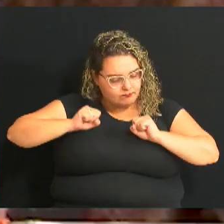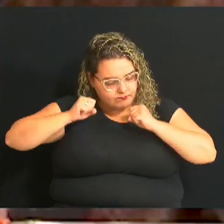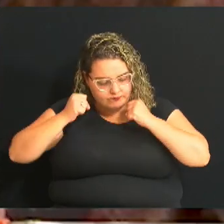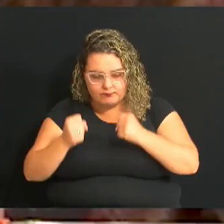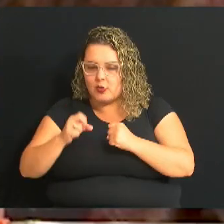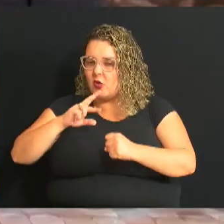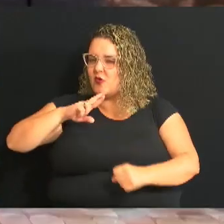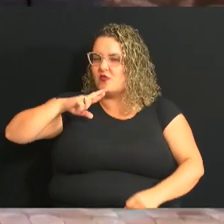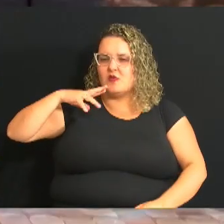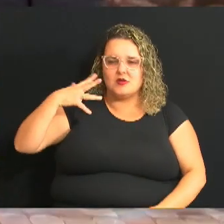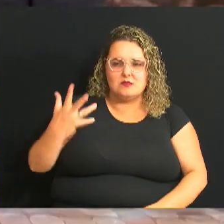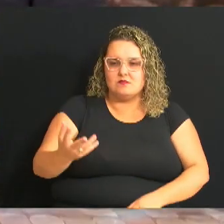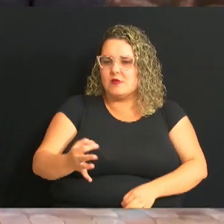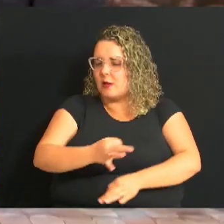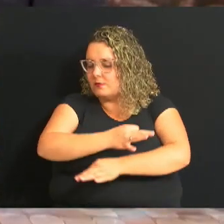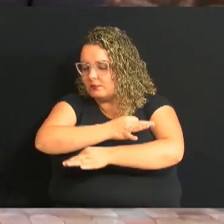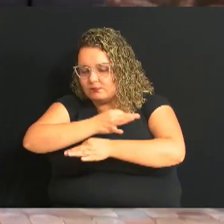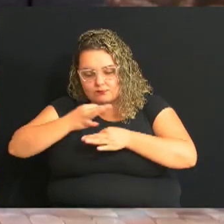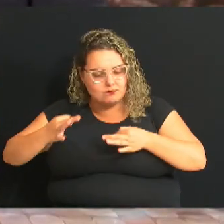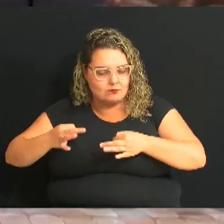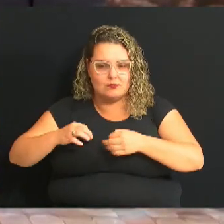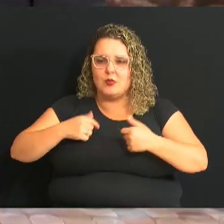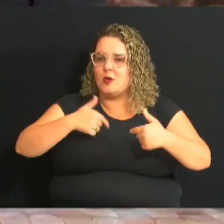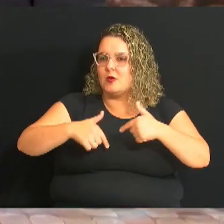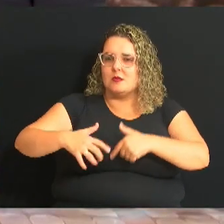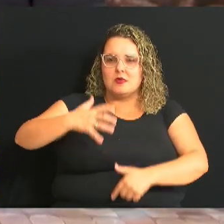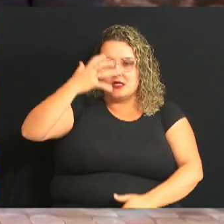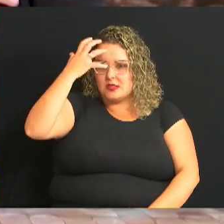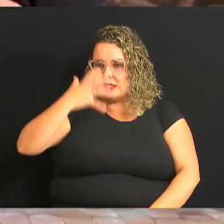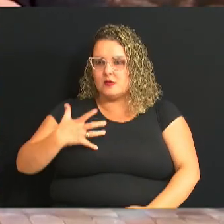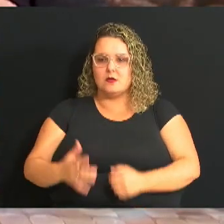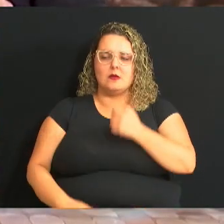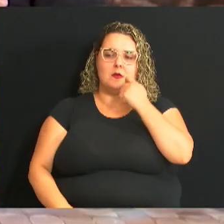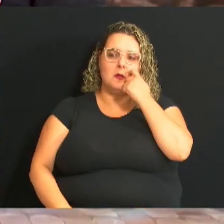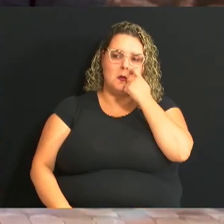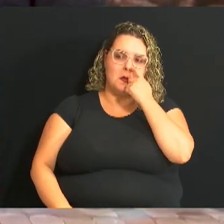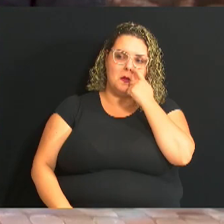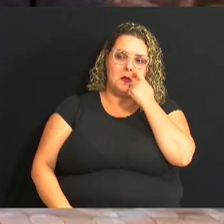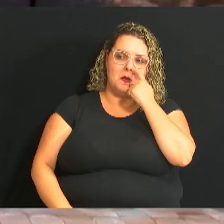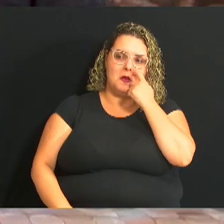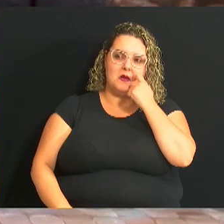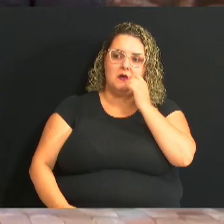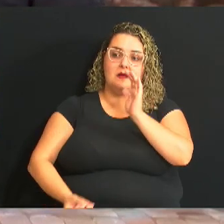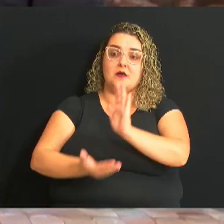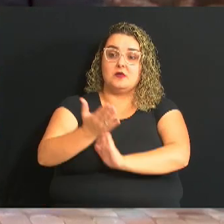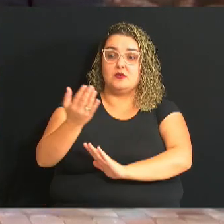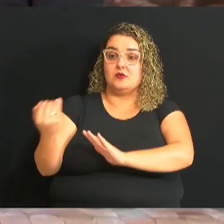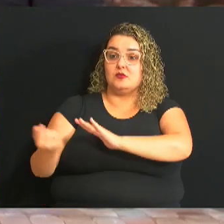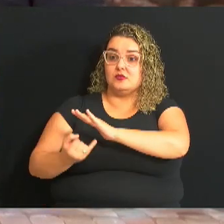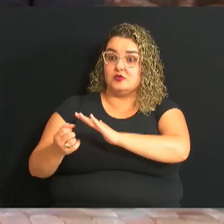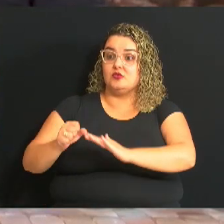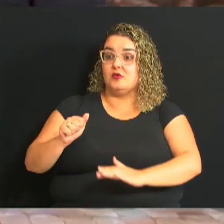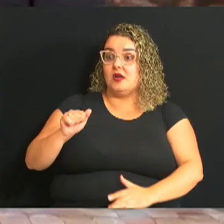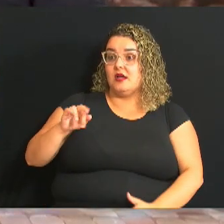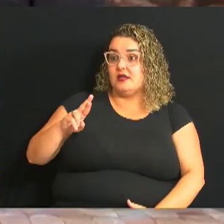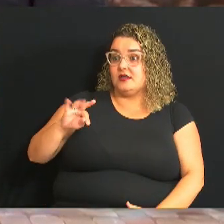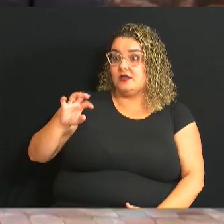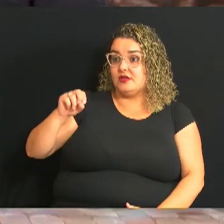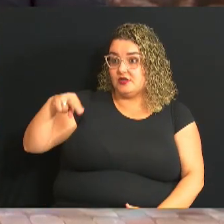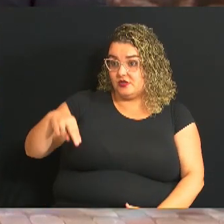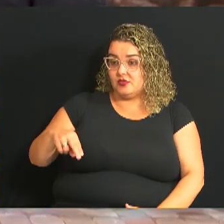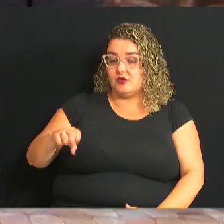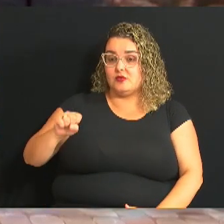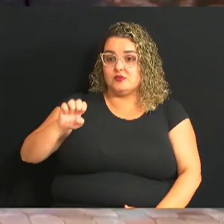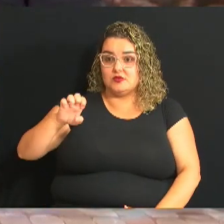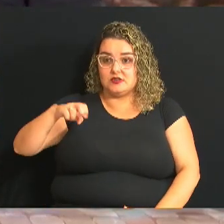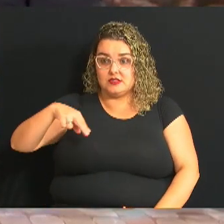resultado, busca a perfeição, um cara que trabalha sério, né? Que criou o Instituto Ayrton Senna, ele já fazia trabalhos